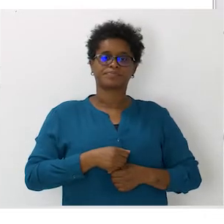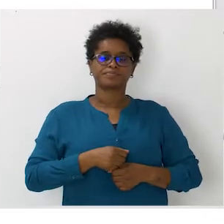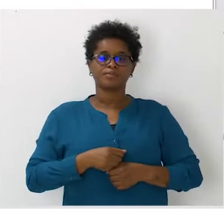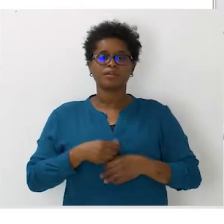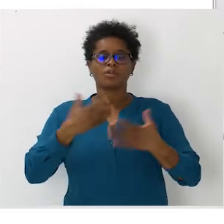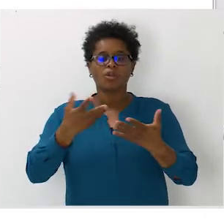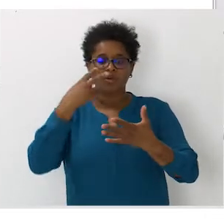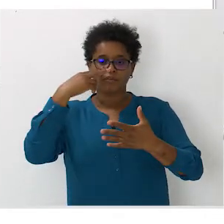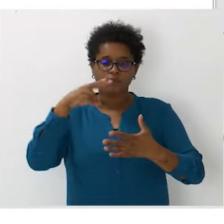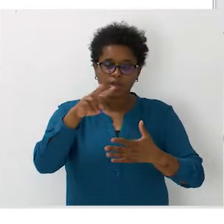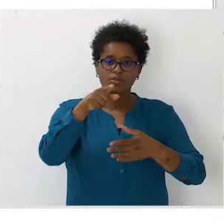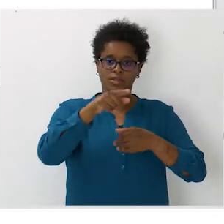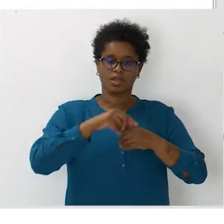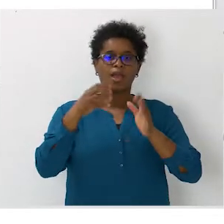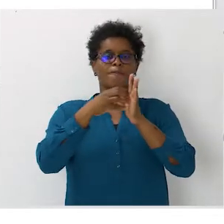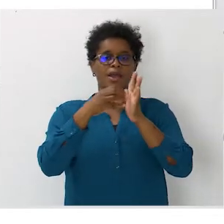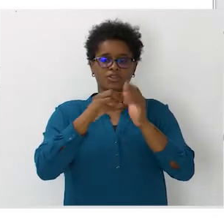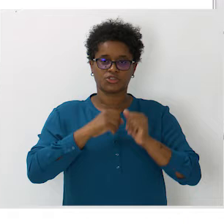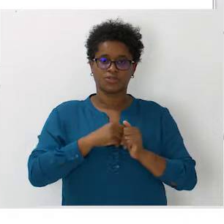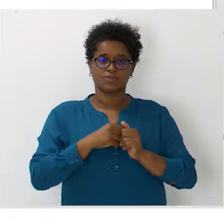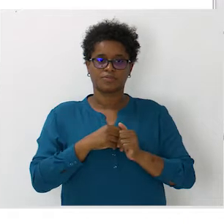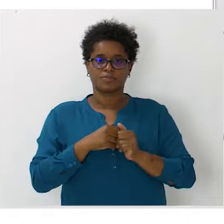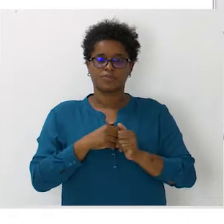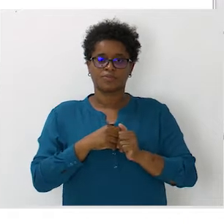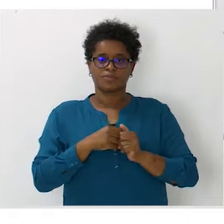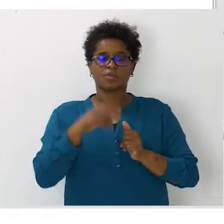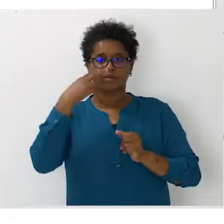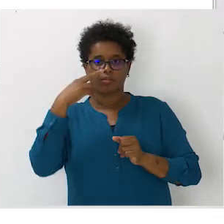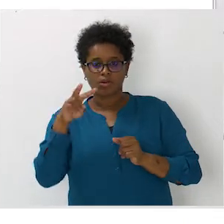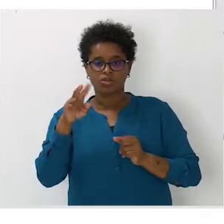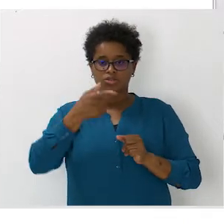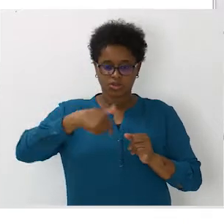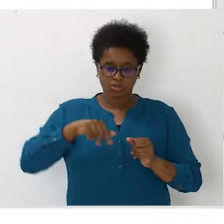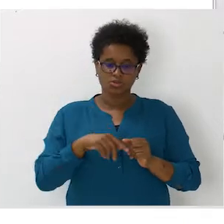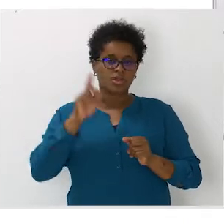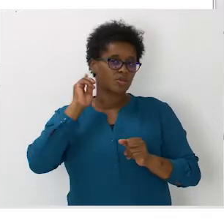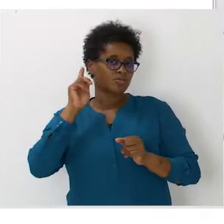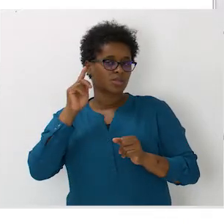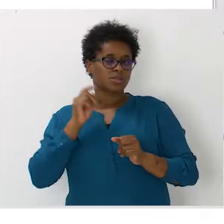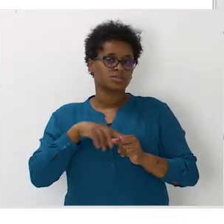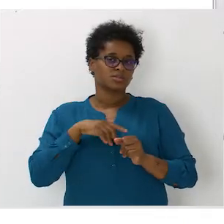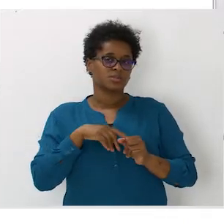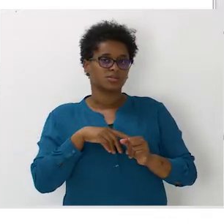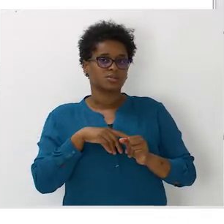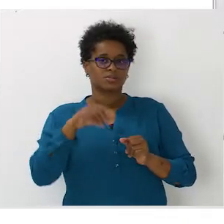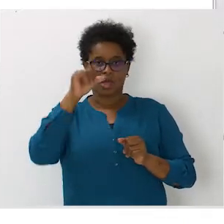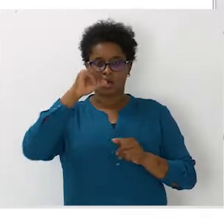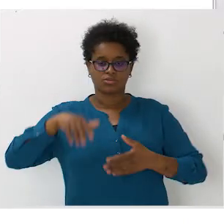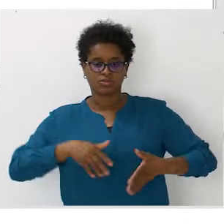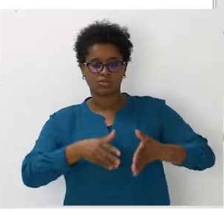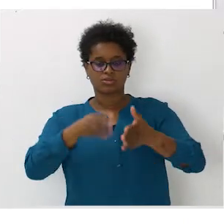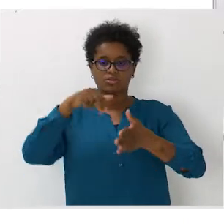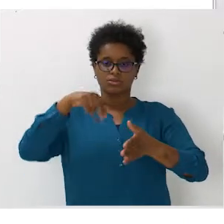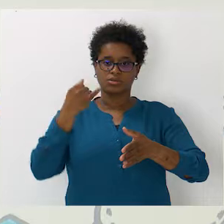Portanto, vejam a imagem que mostra-nos a importância do rio